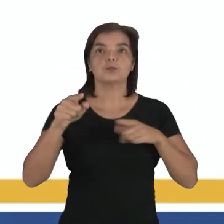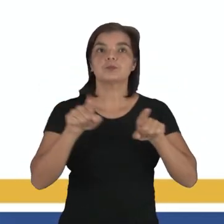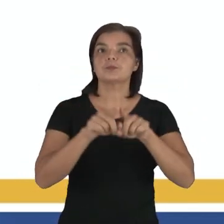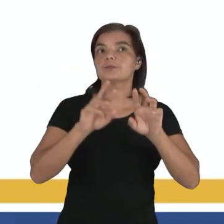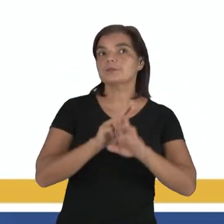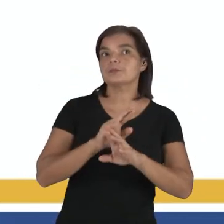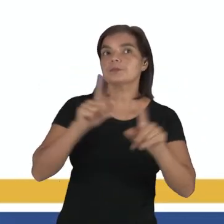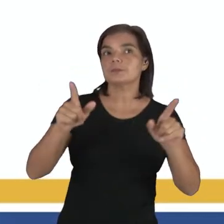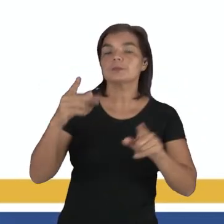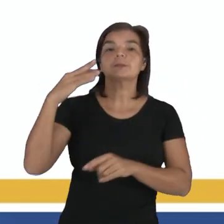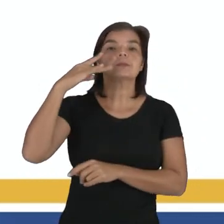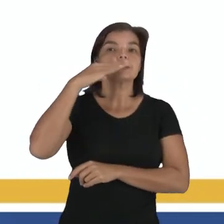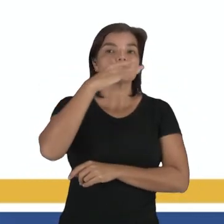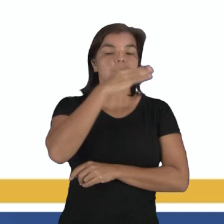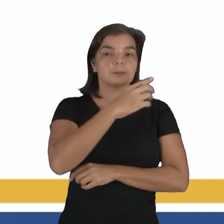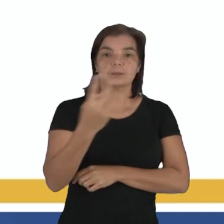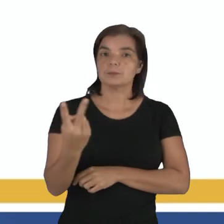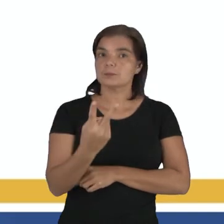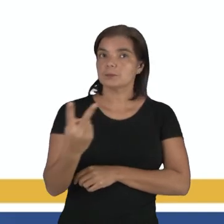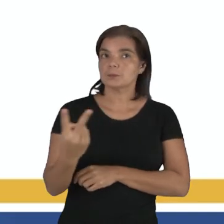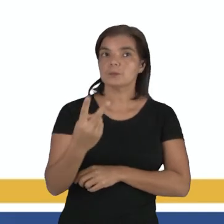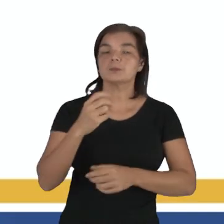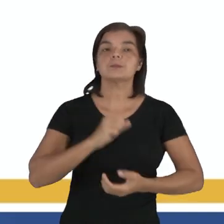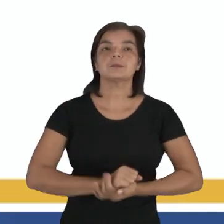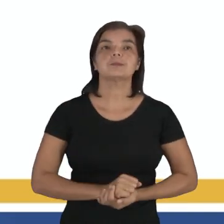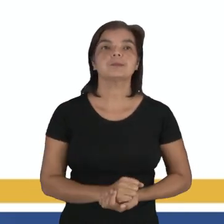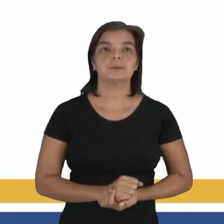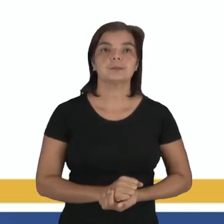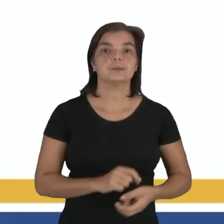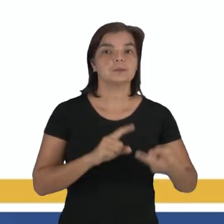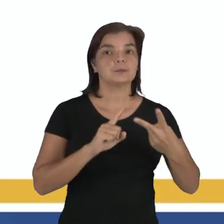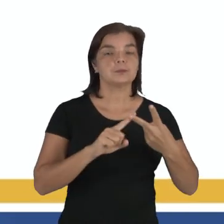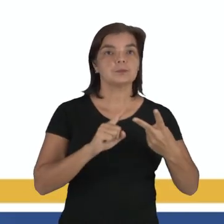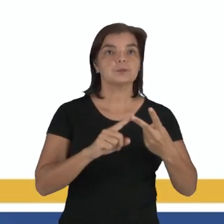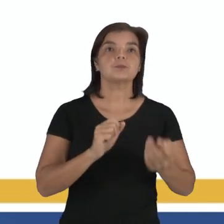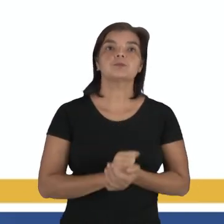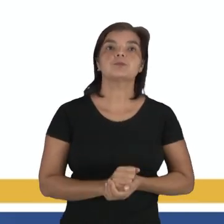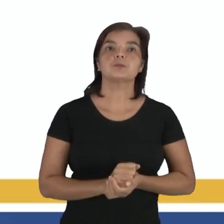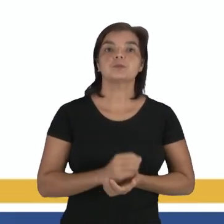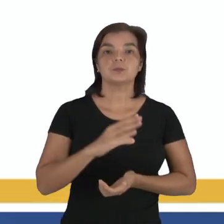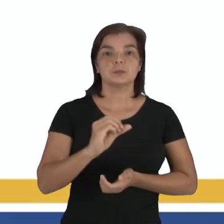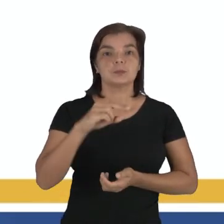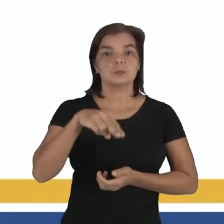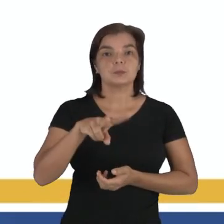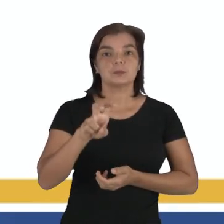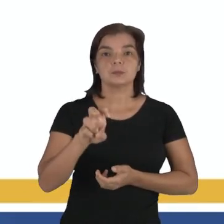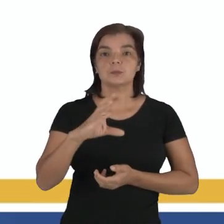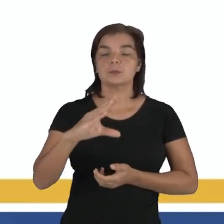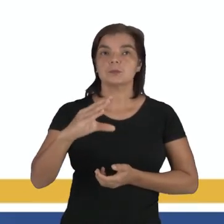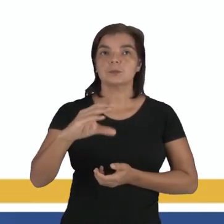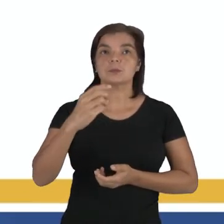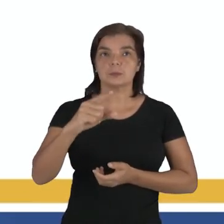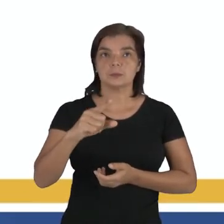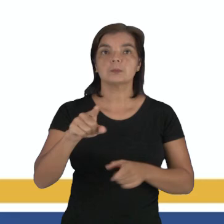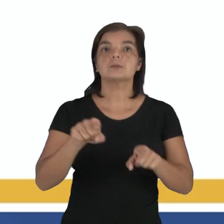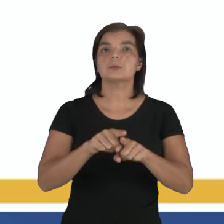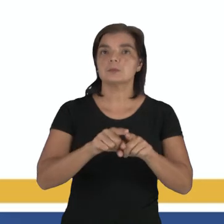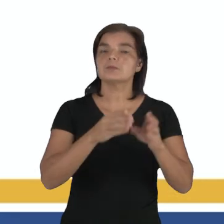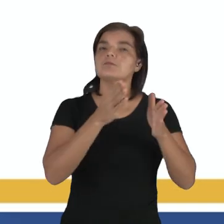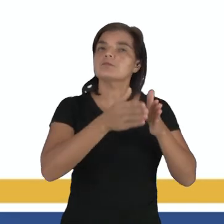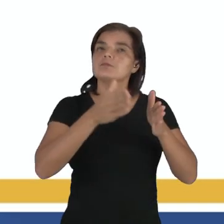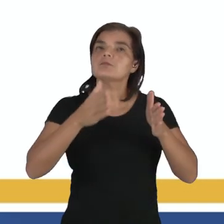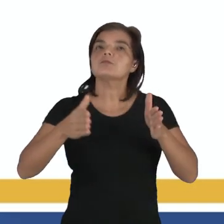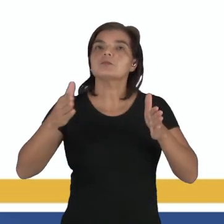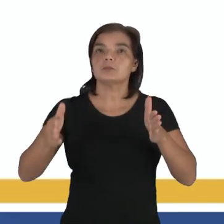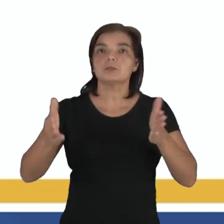vai ocorrer em virtude da diferença de temperatura entre eles. A 2. A convecção térmica